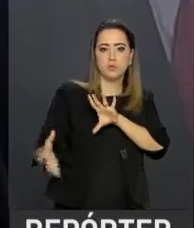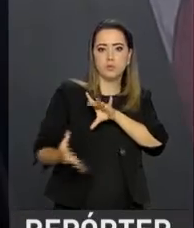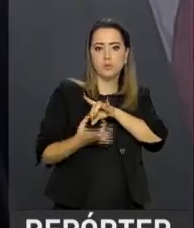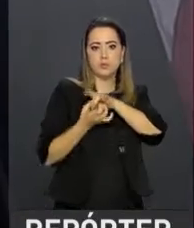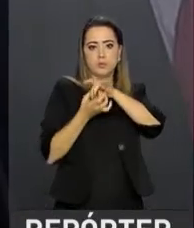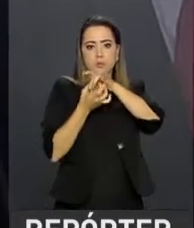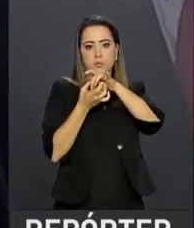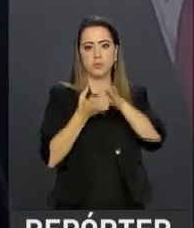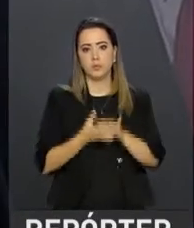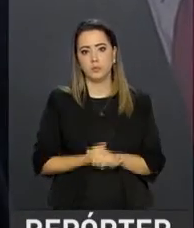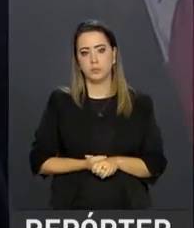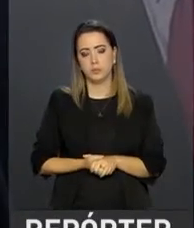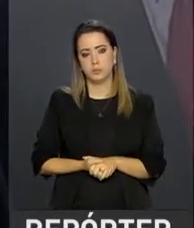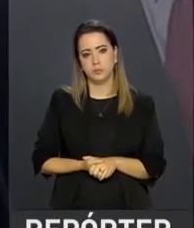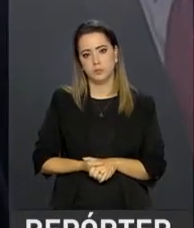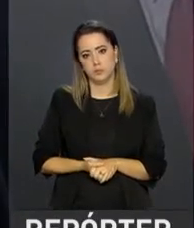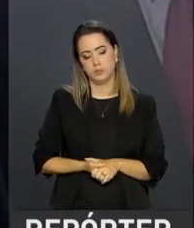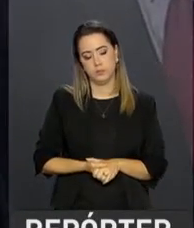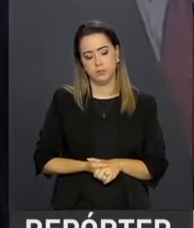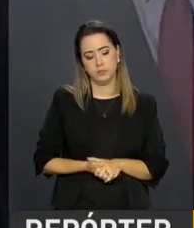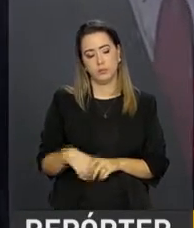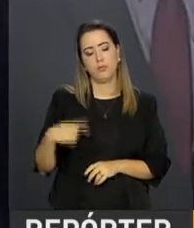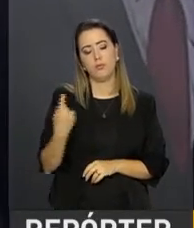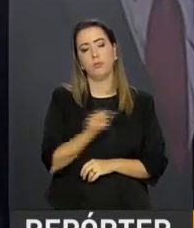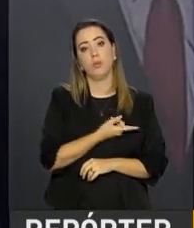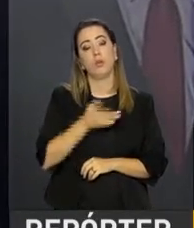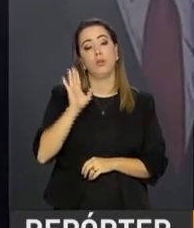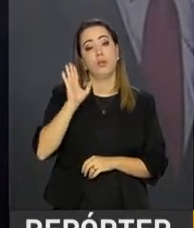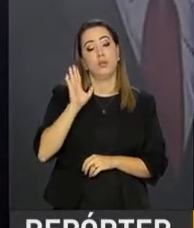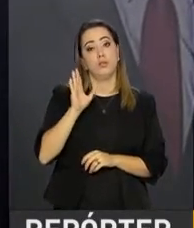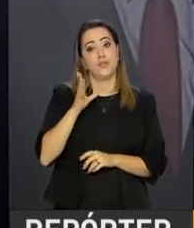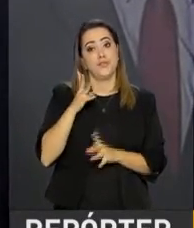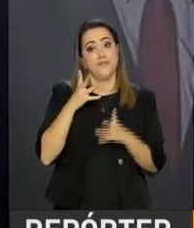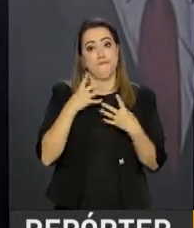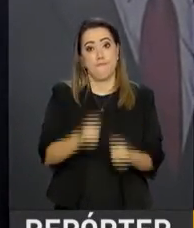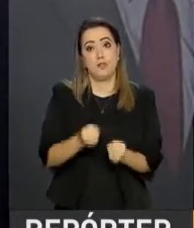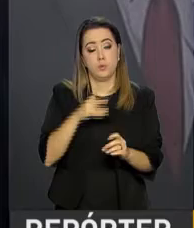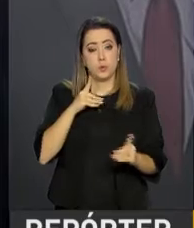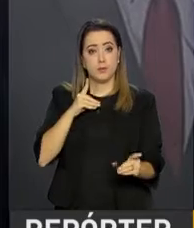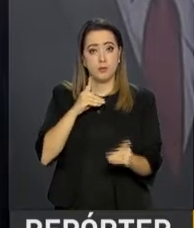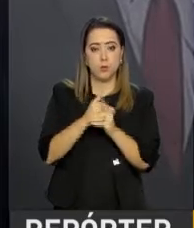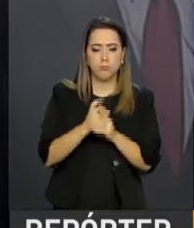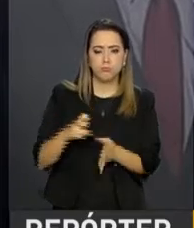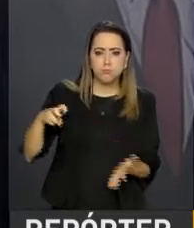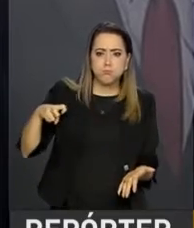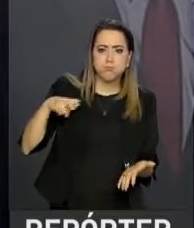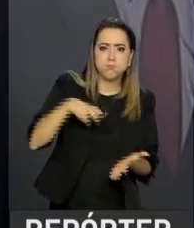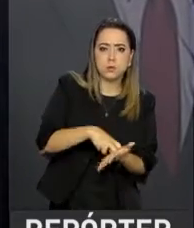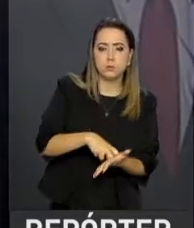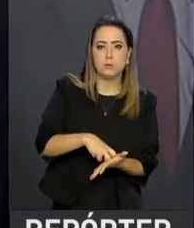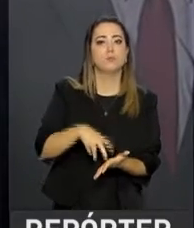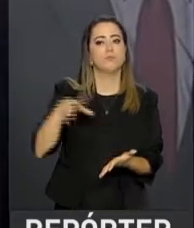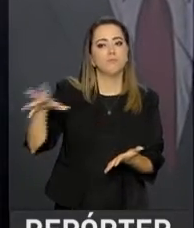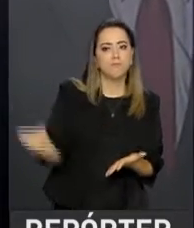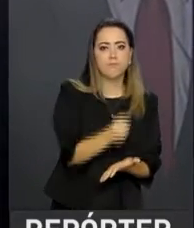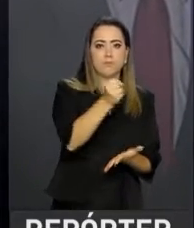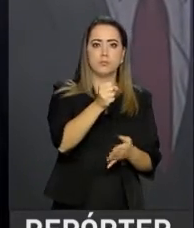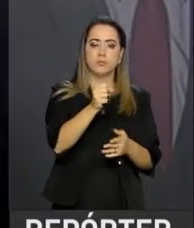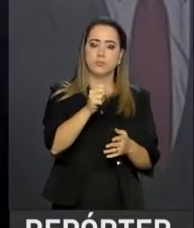integrado. Nós vamos encontrar e vamos punir os responsáveis por esse bárbaro